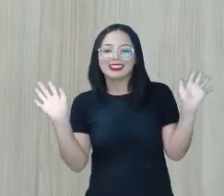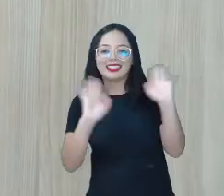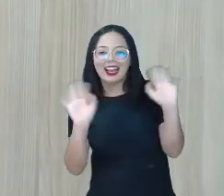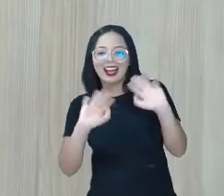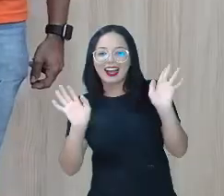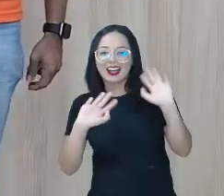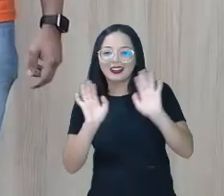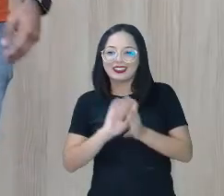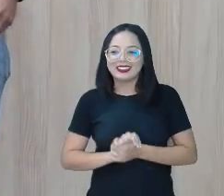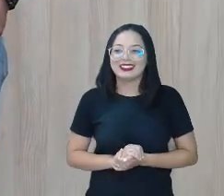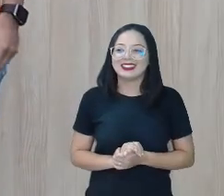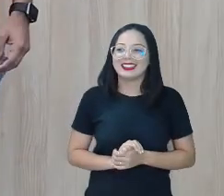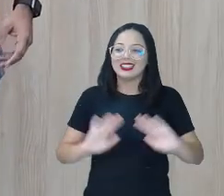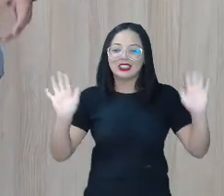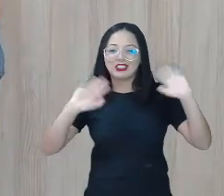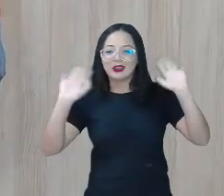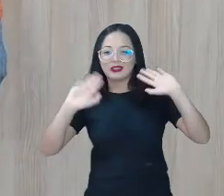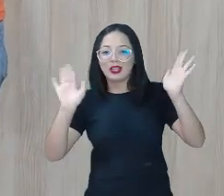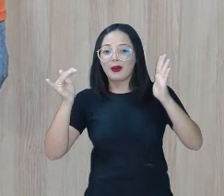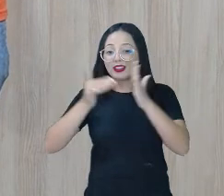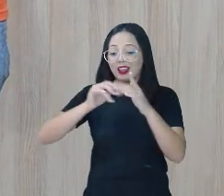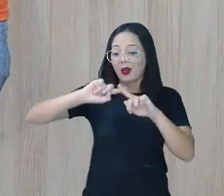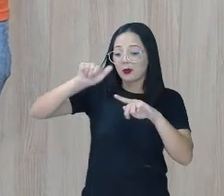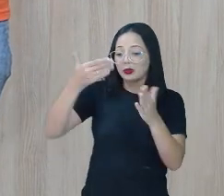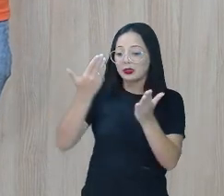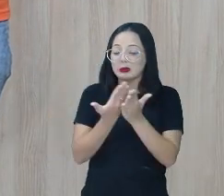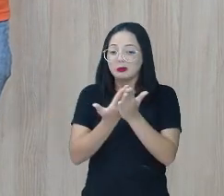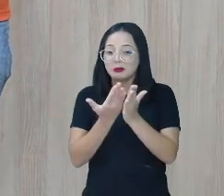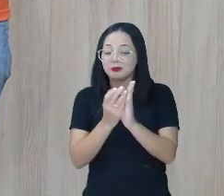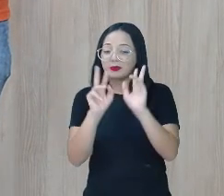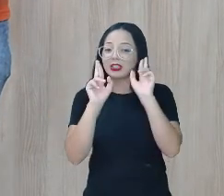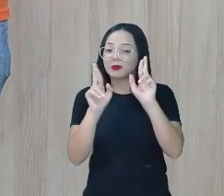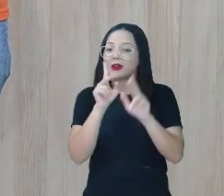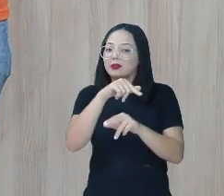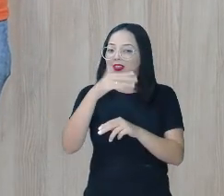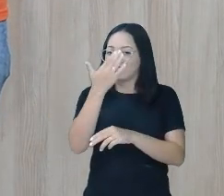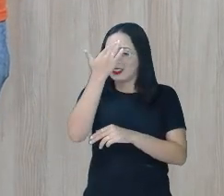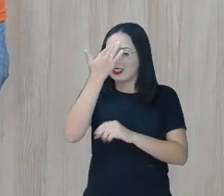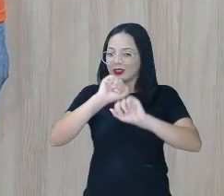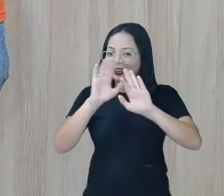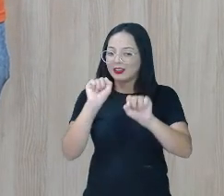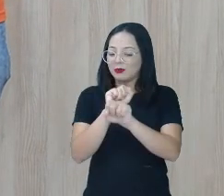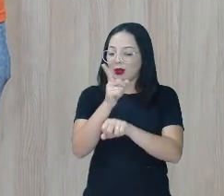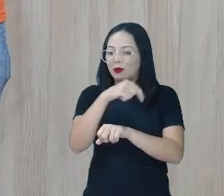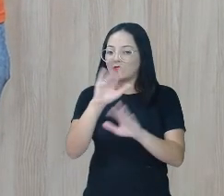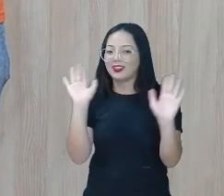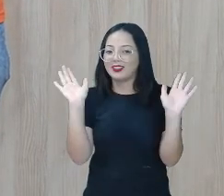Tchau, galera. Até a nossa próxima aula. Eu espero aqui vocês, tá bom?